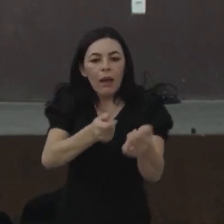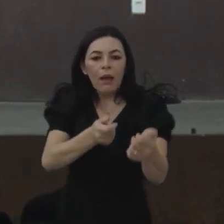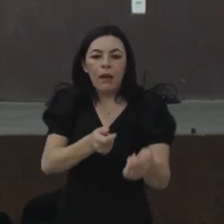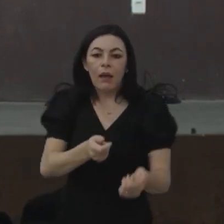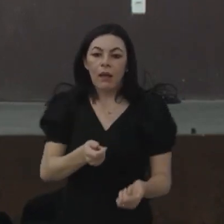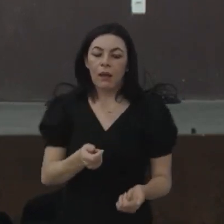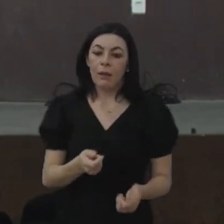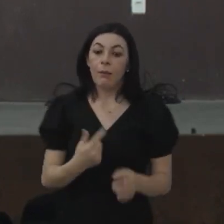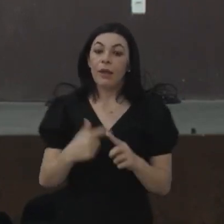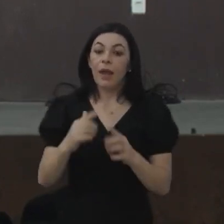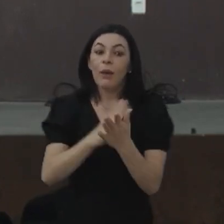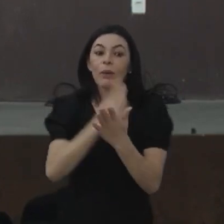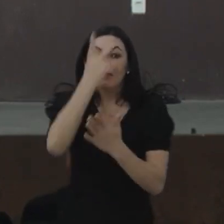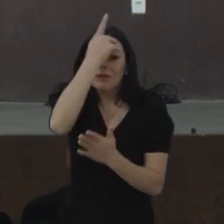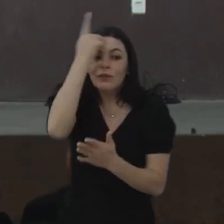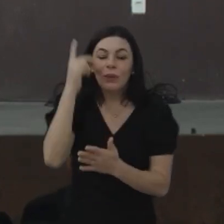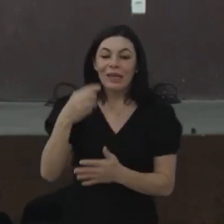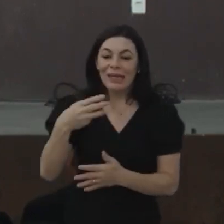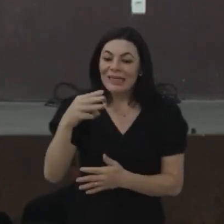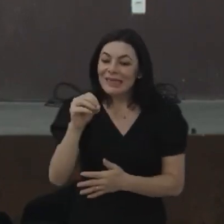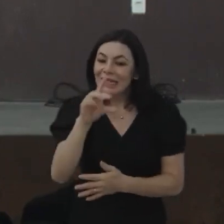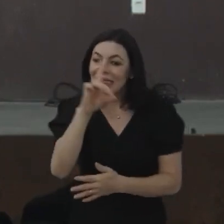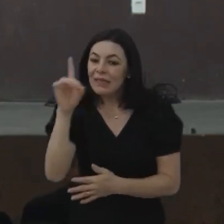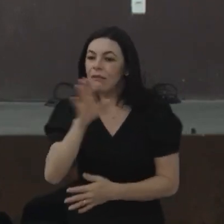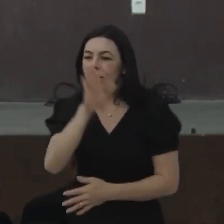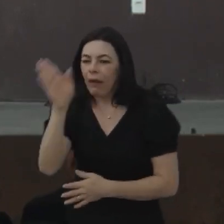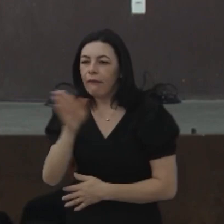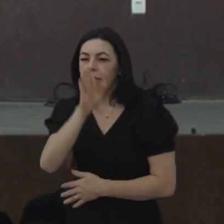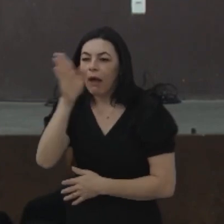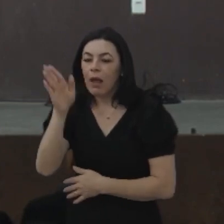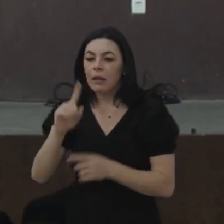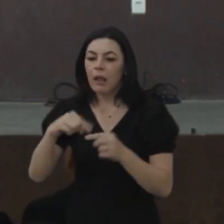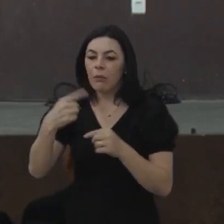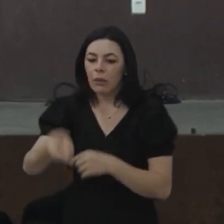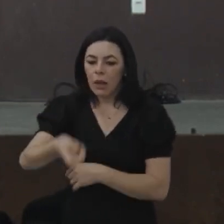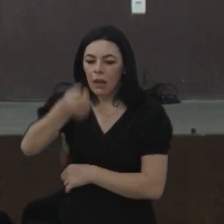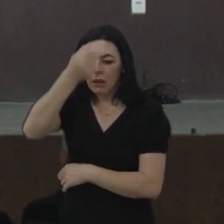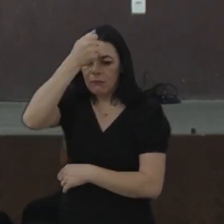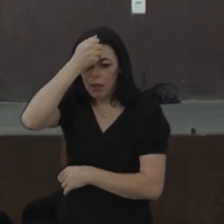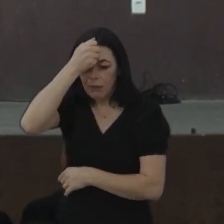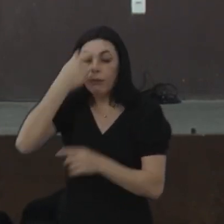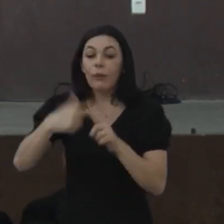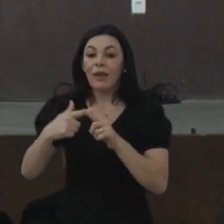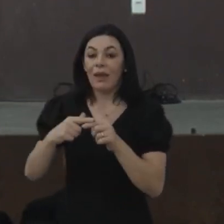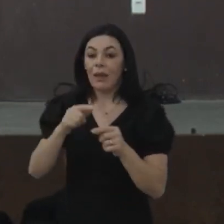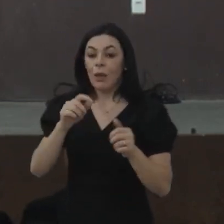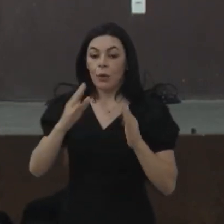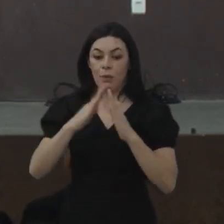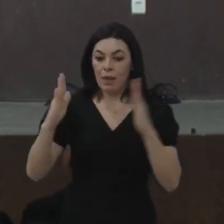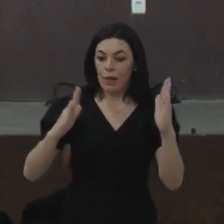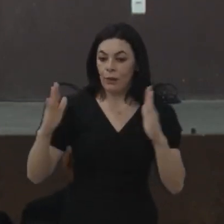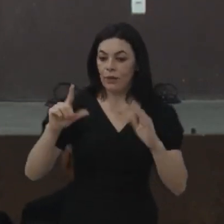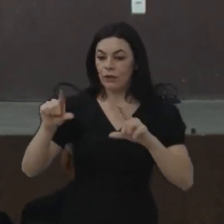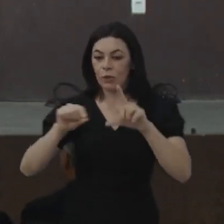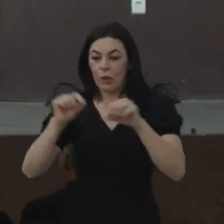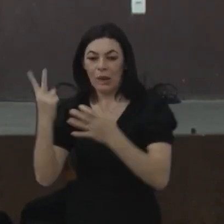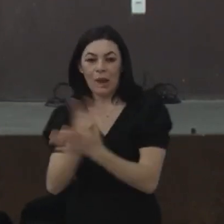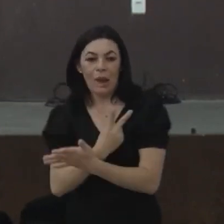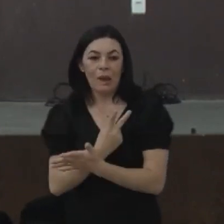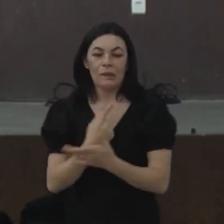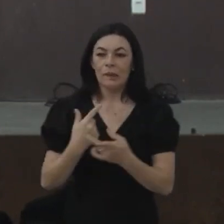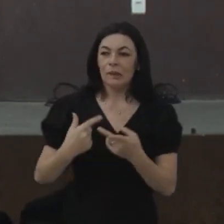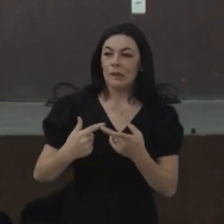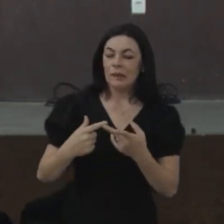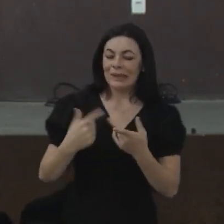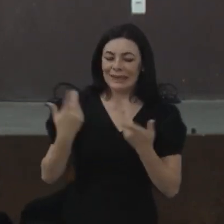dos 30 dias se arrepende do que fez. Toma decisões erradas. Faz escolhas que não prestam. Ah, mas você está generalizando.